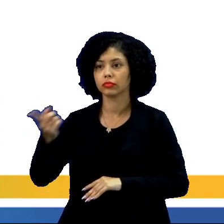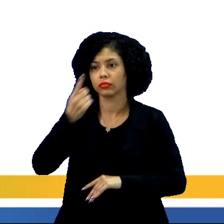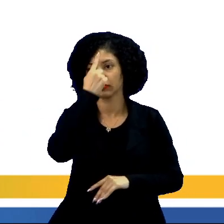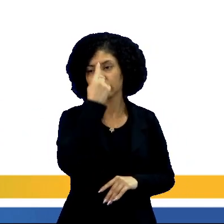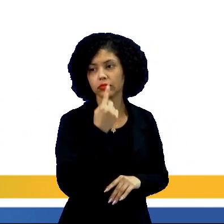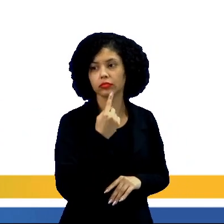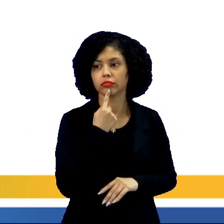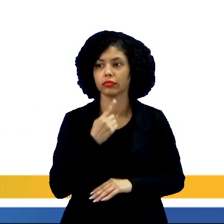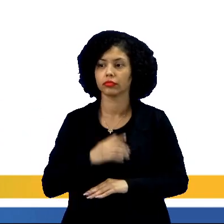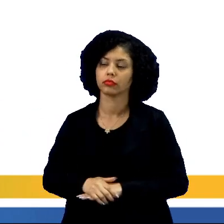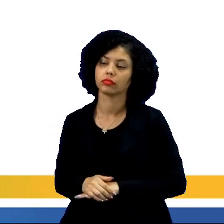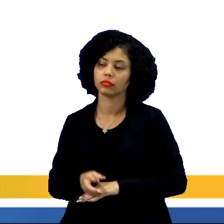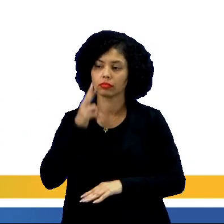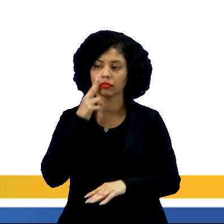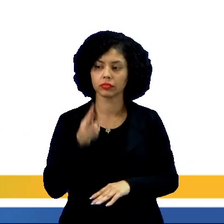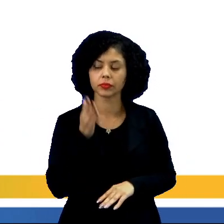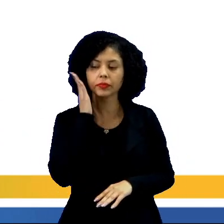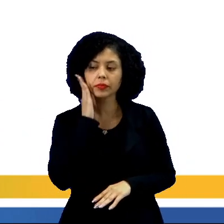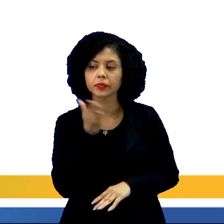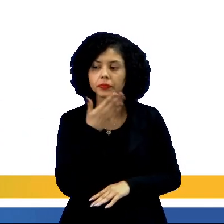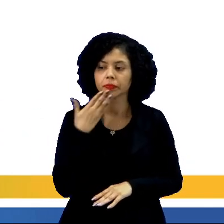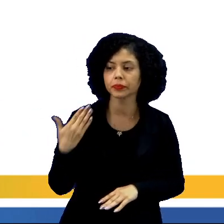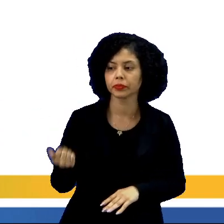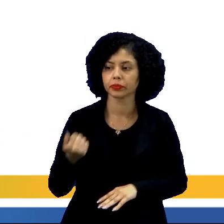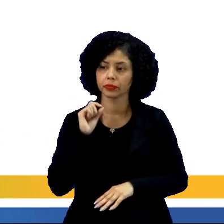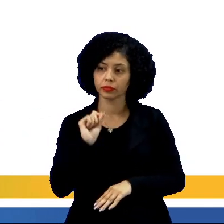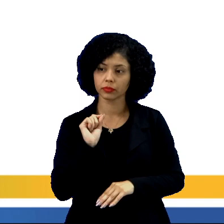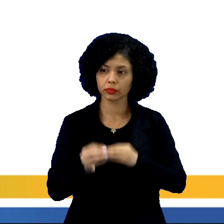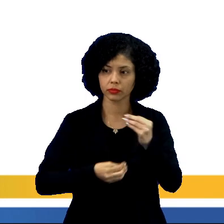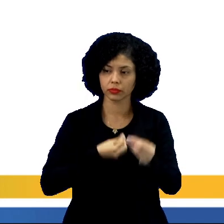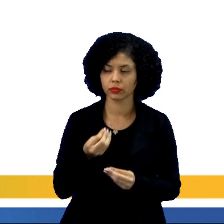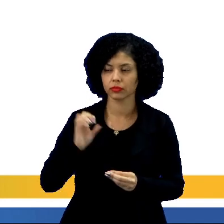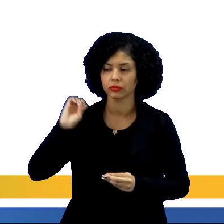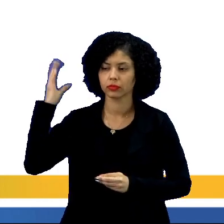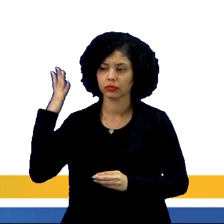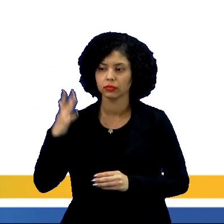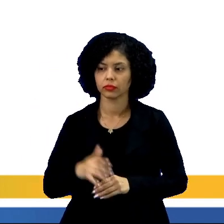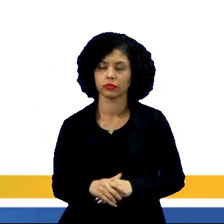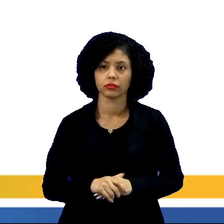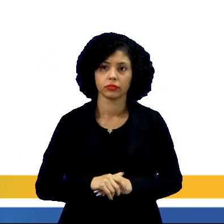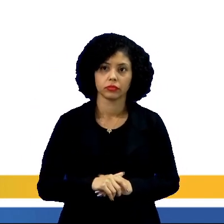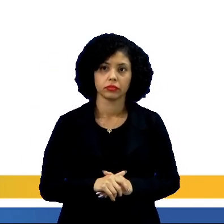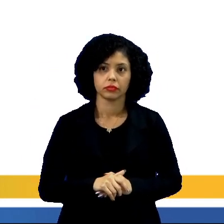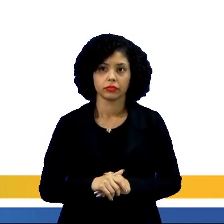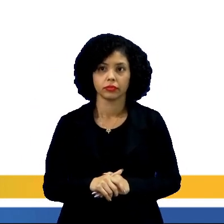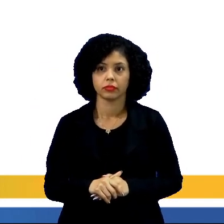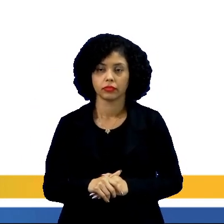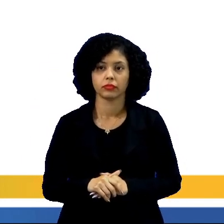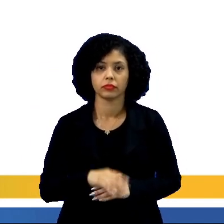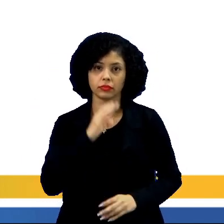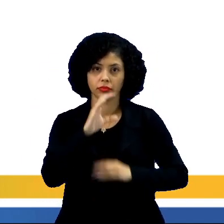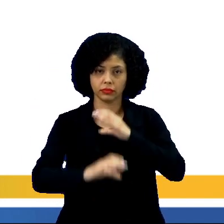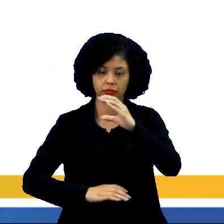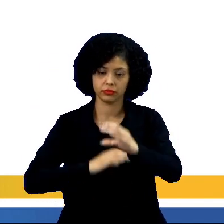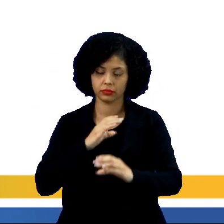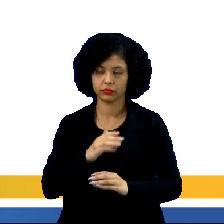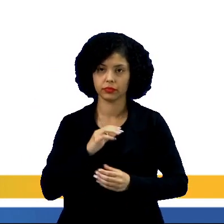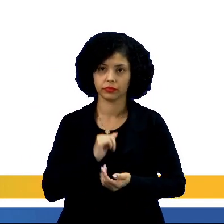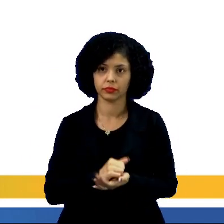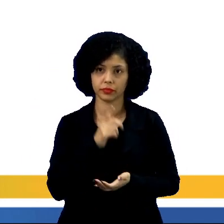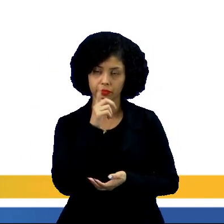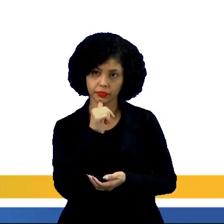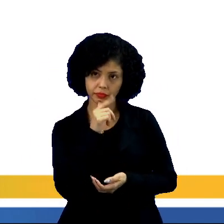nossa querida imagem para vocês entenderem bem direitinho como é que acontece. Vamos entender esse ciclo.